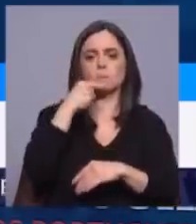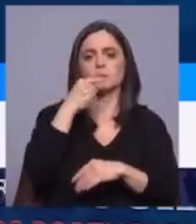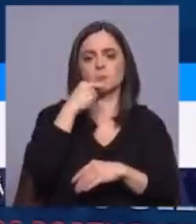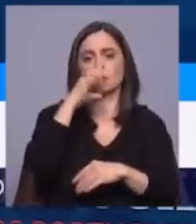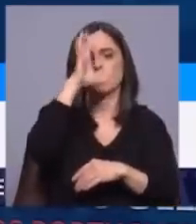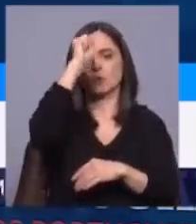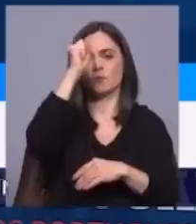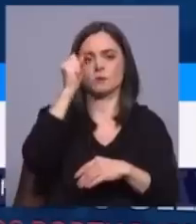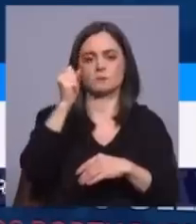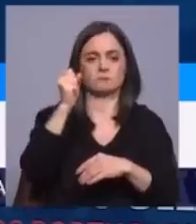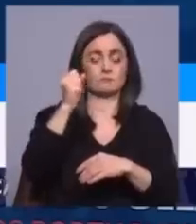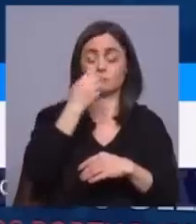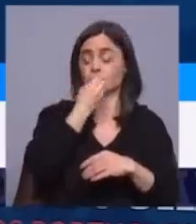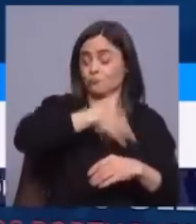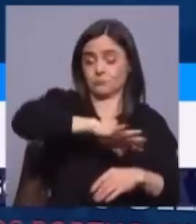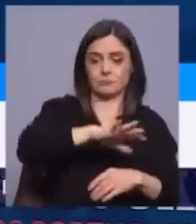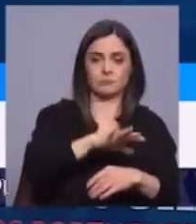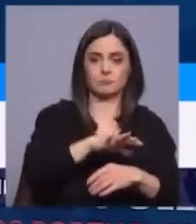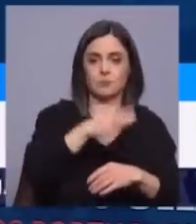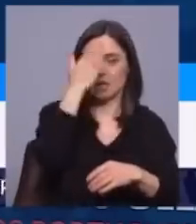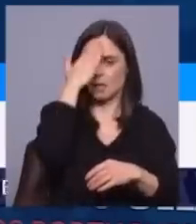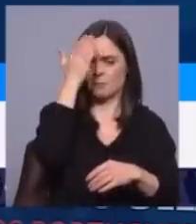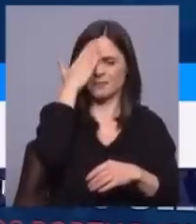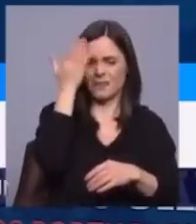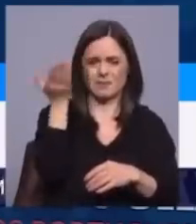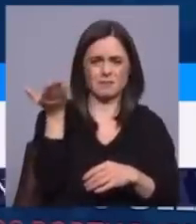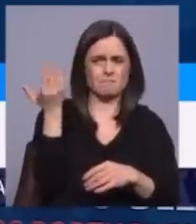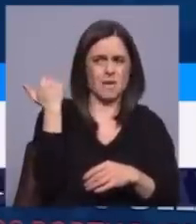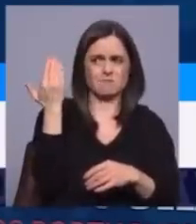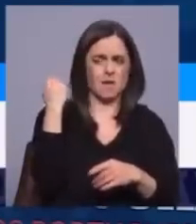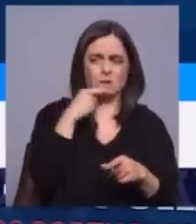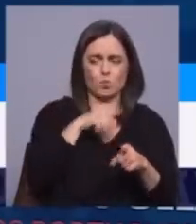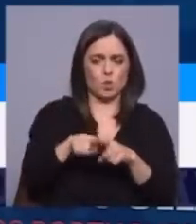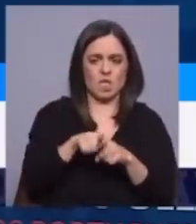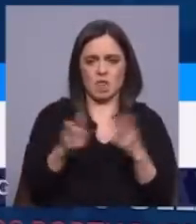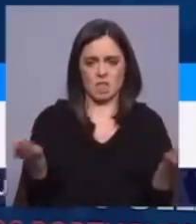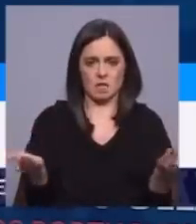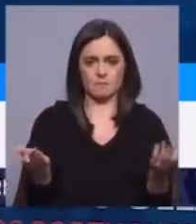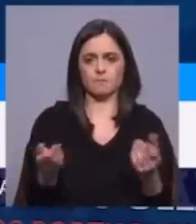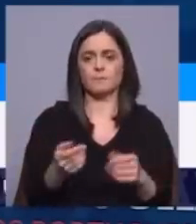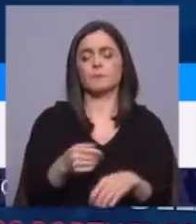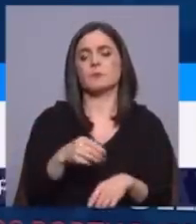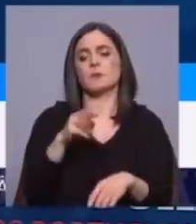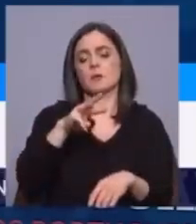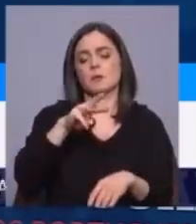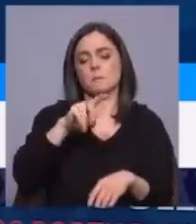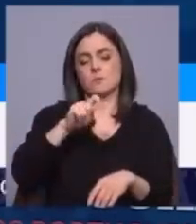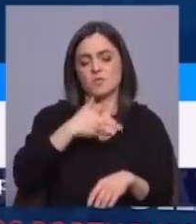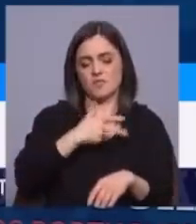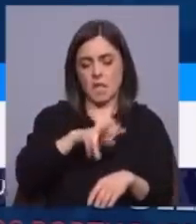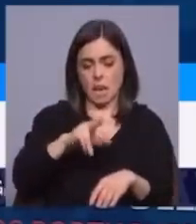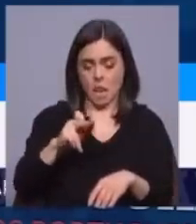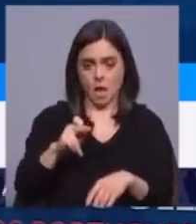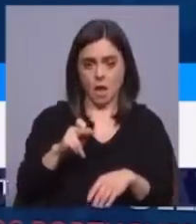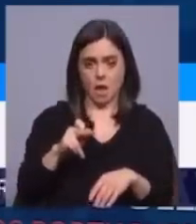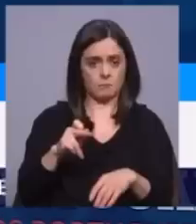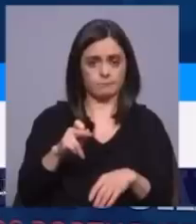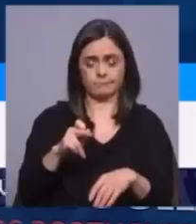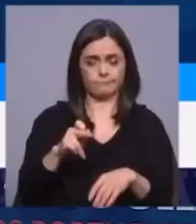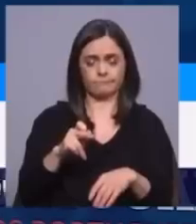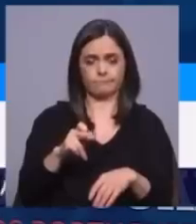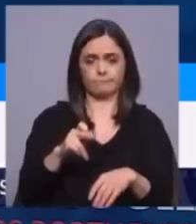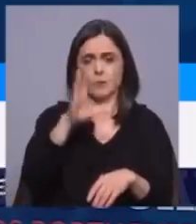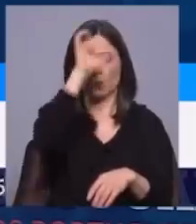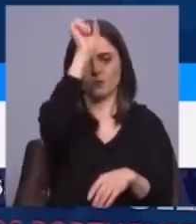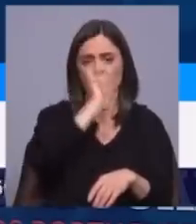um governado e sem qualquer capacidade política o caso de Fernando de medicina que não sabia de nada diz que